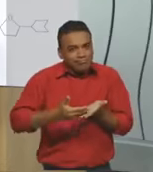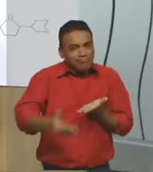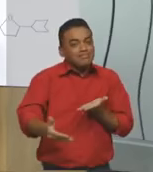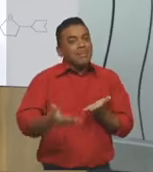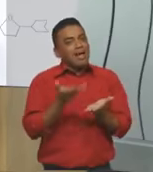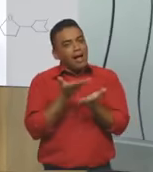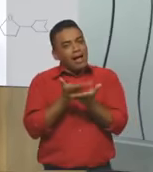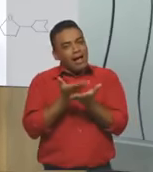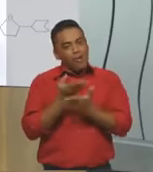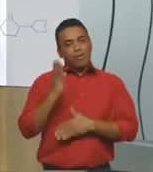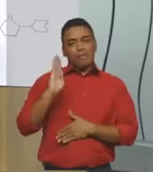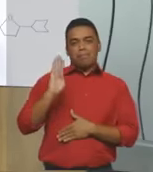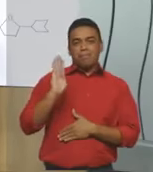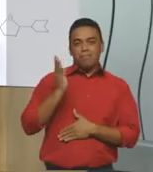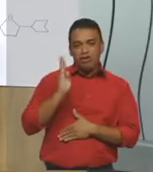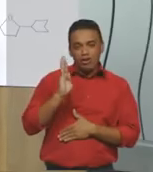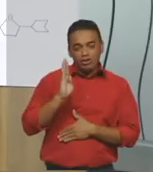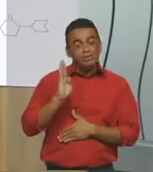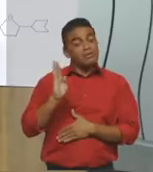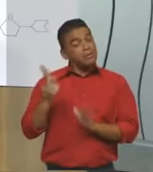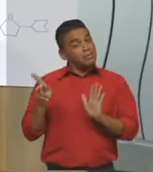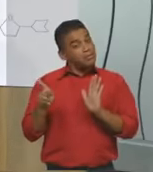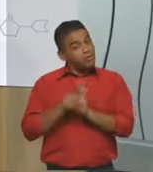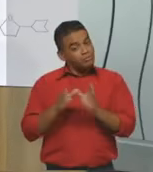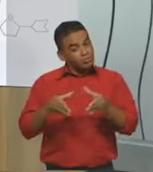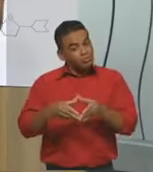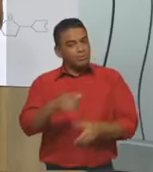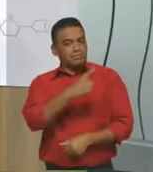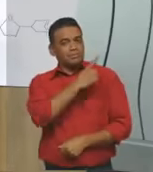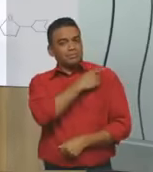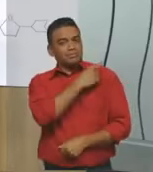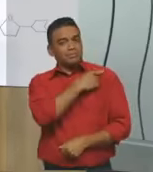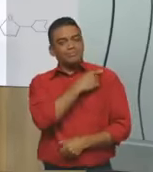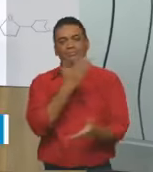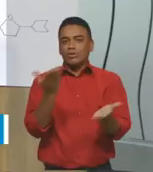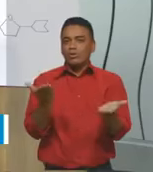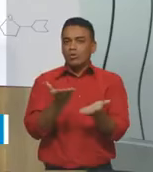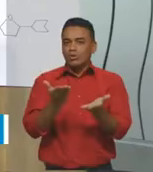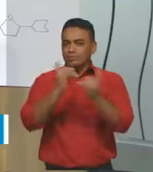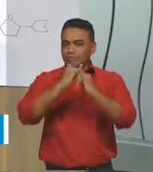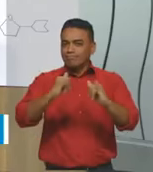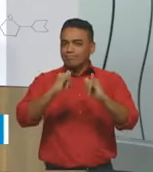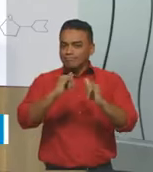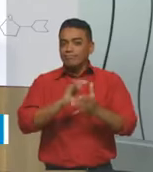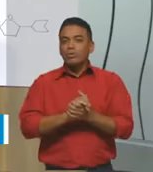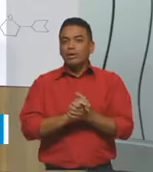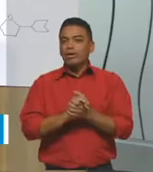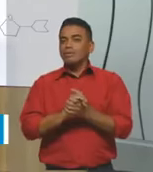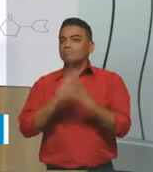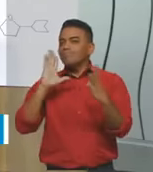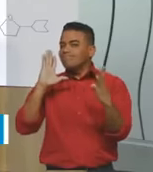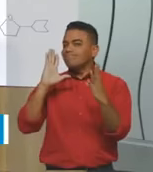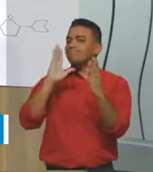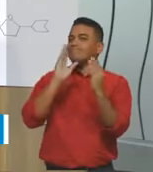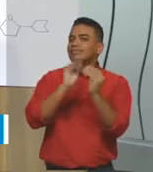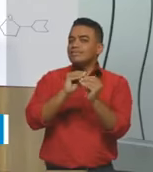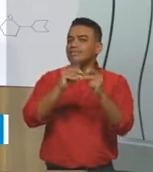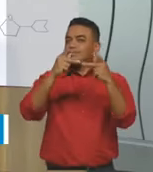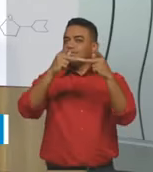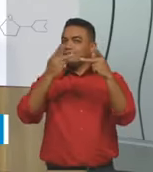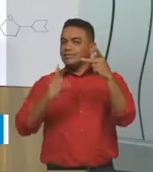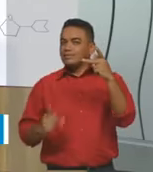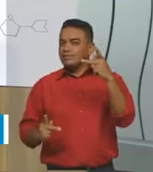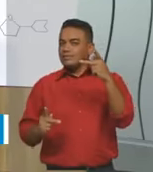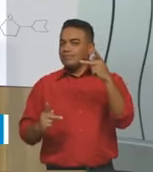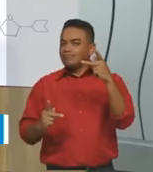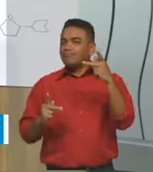aula de Biologia para você do primeiro ano. Falaremos hoje sobre a síntese proteica, ou síntese